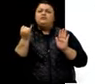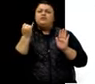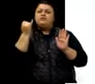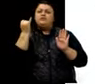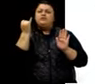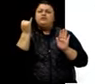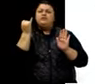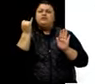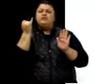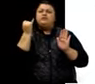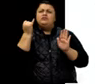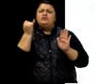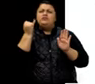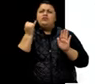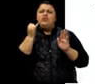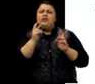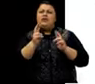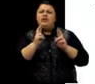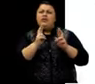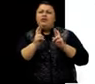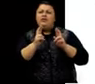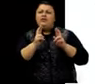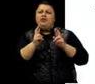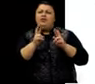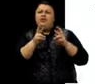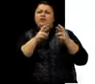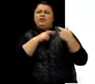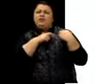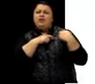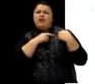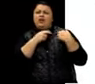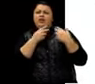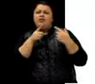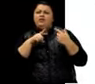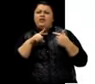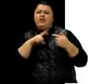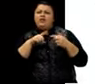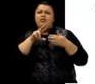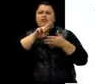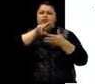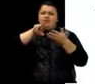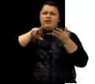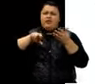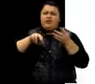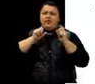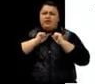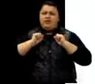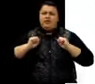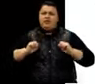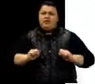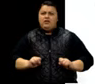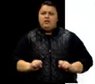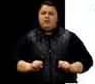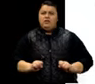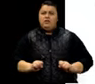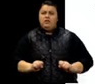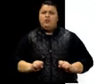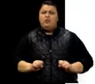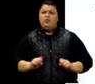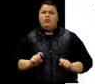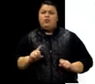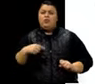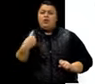Importante, relacionar as funções estabelecidas por diferentes sistemas com a